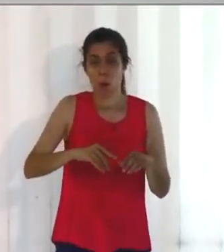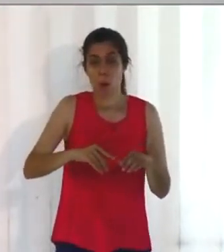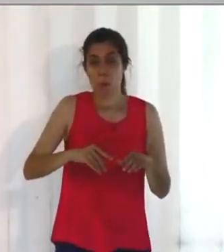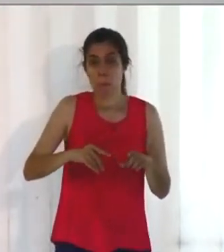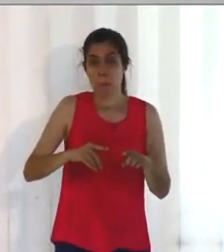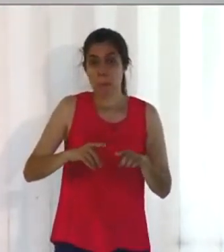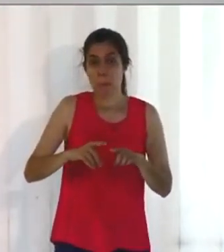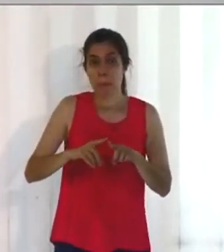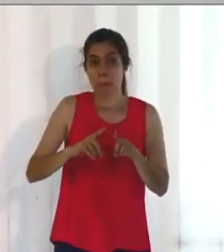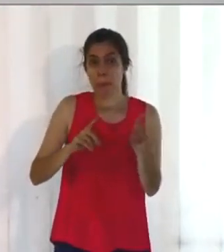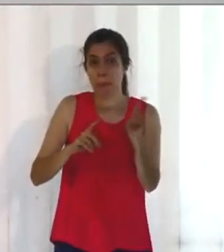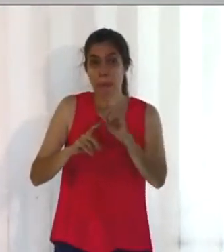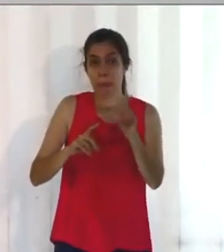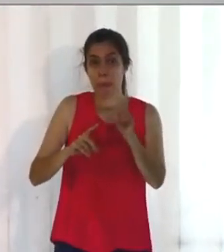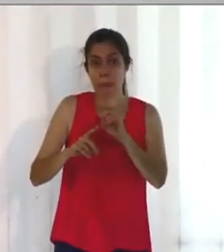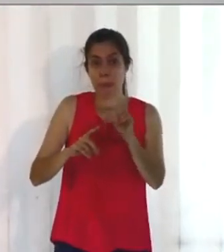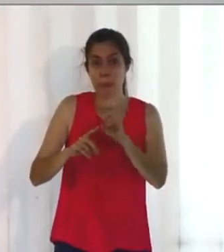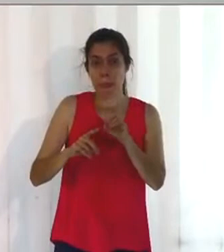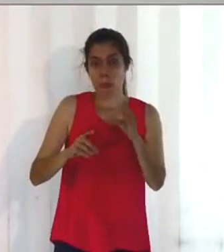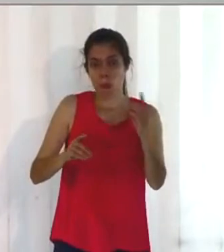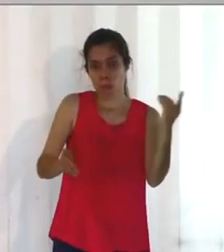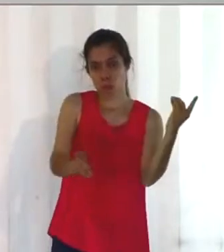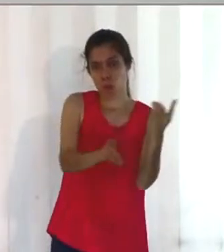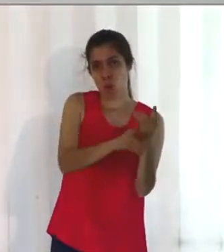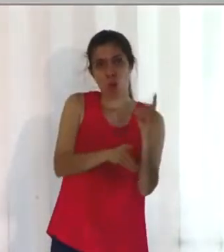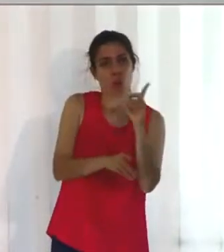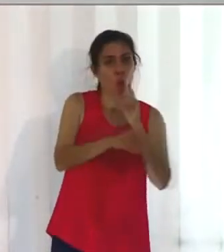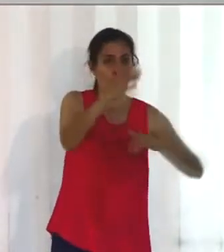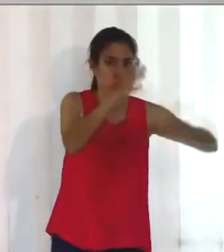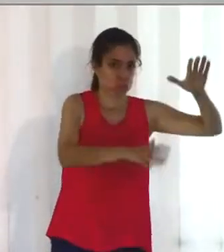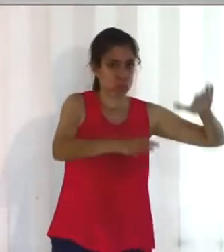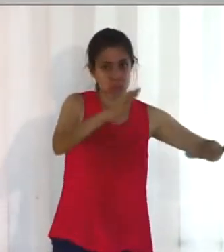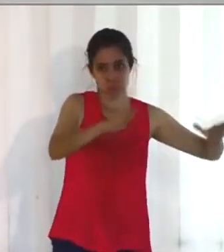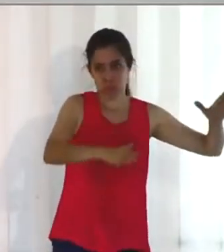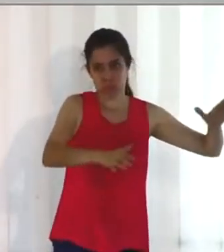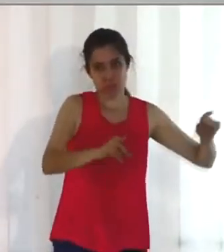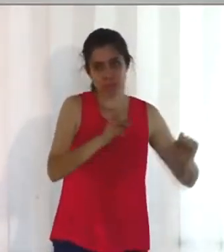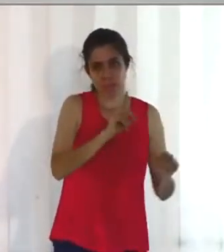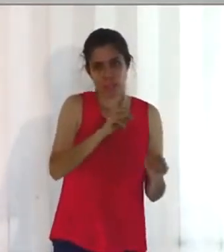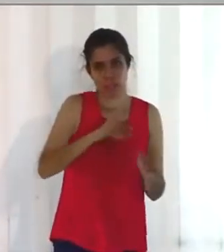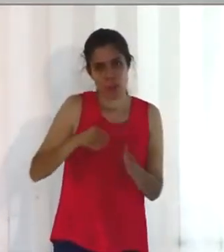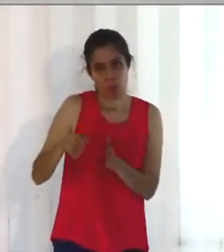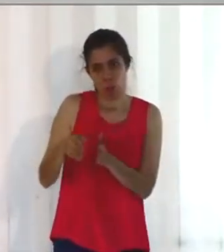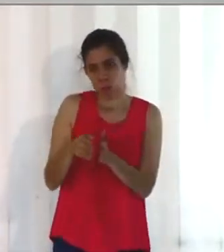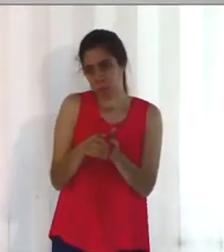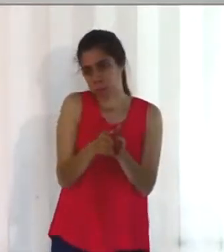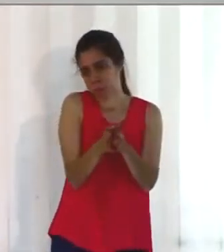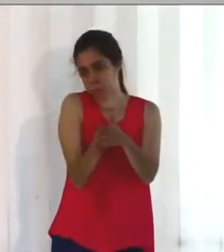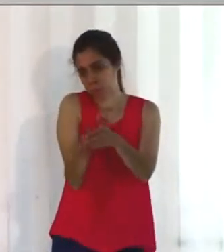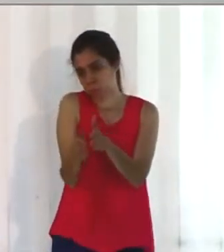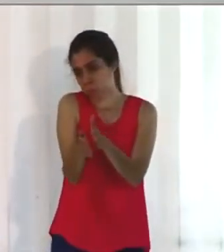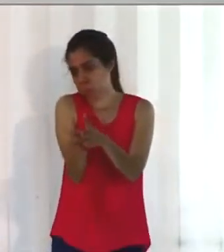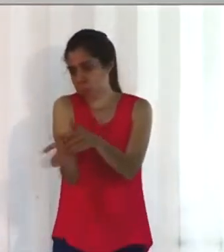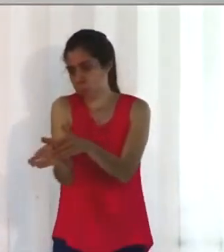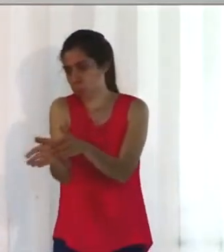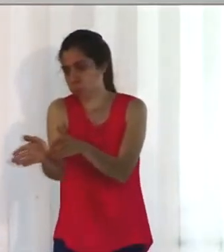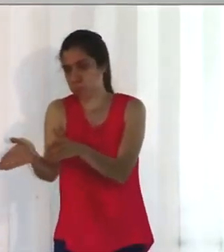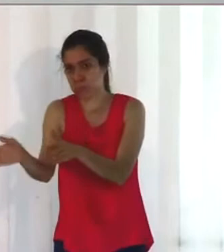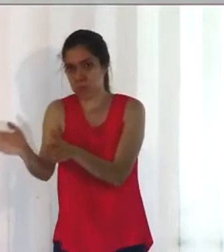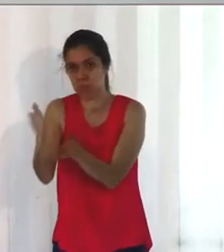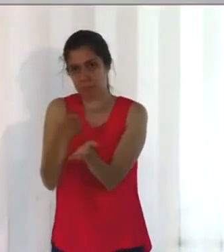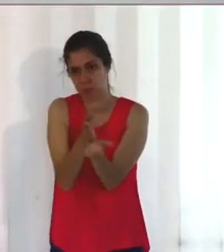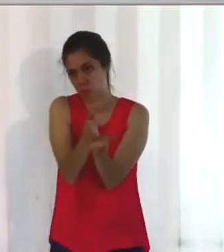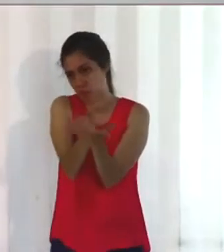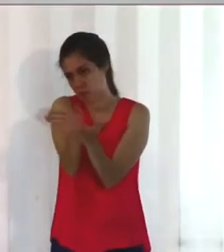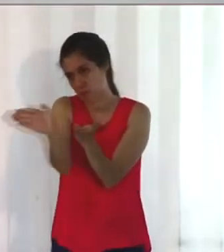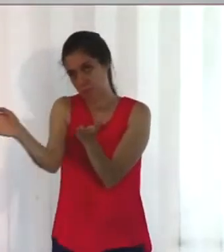ele faz uma curva, como se fosse uma ferradura, mais ou menos, e ele entra para o interior da China, e ele